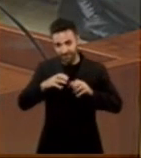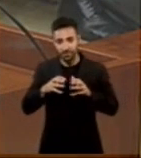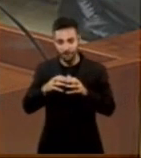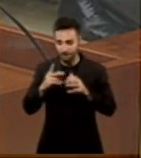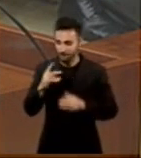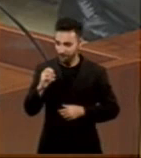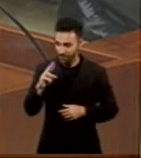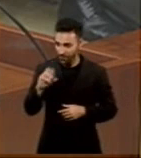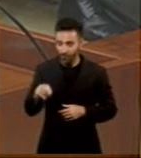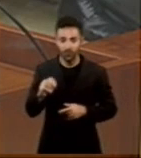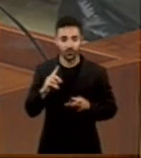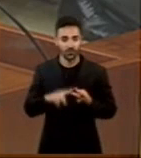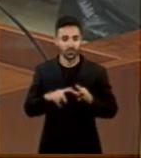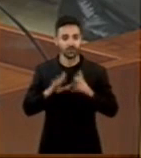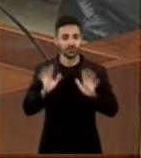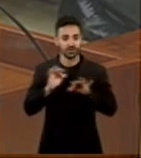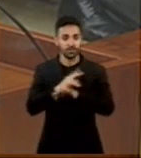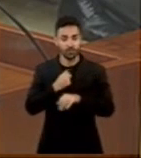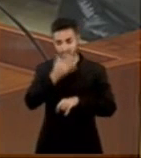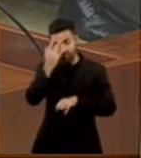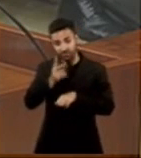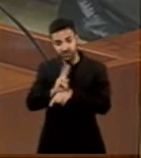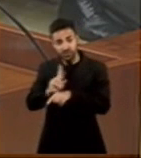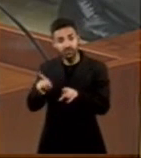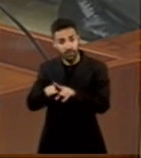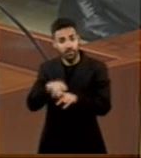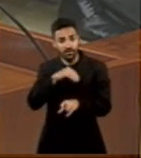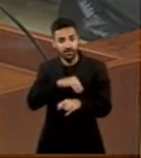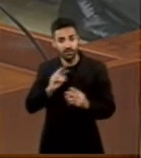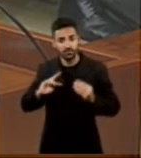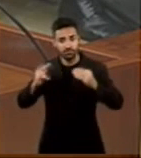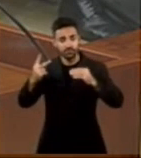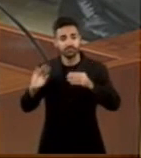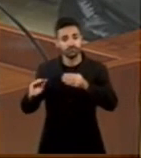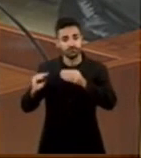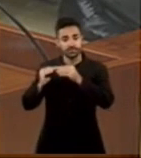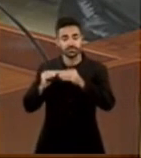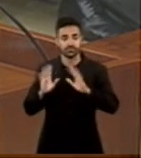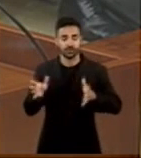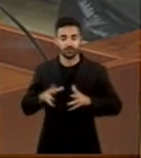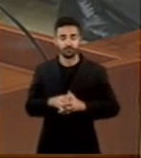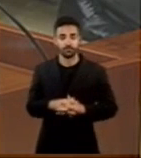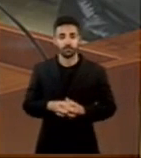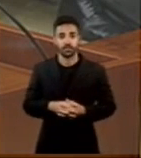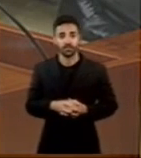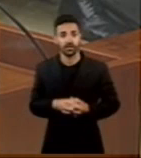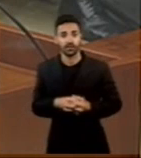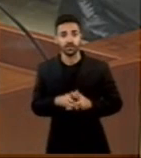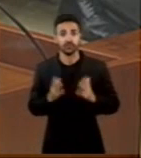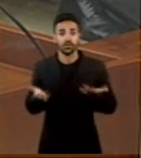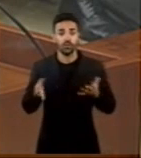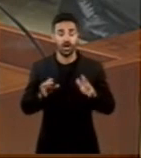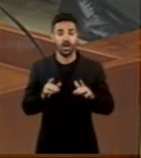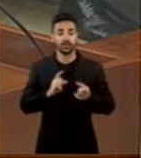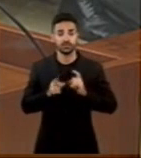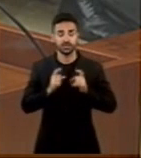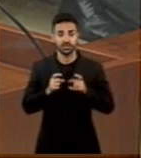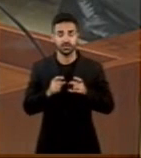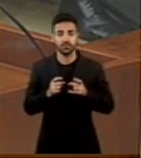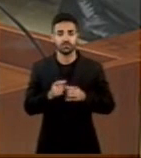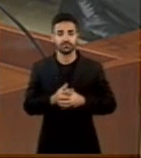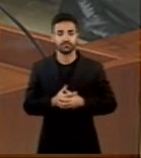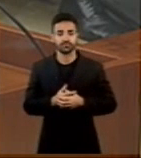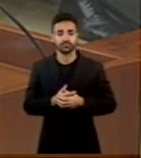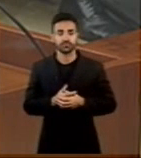estiva, conferência, conserto, vigilância. E a administração portuária